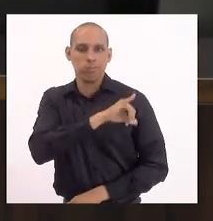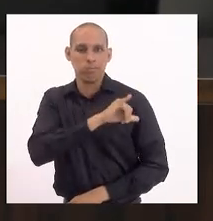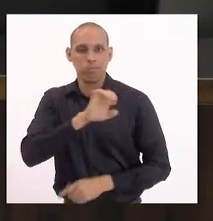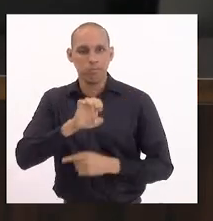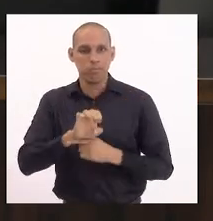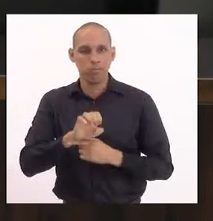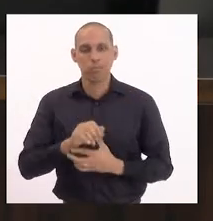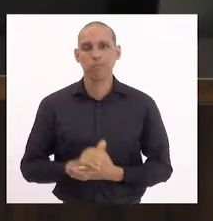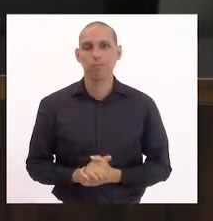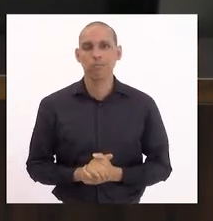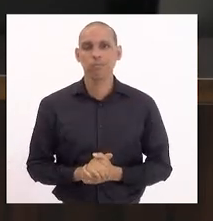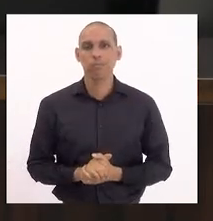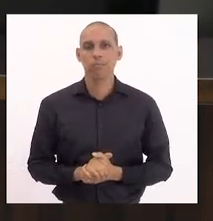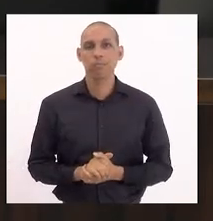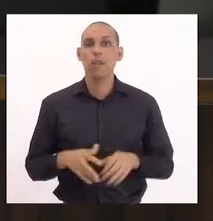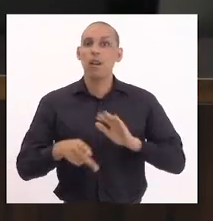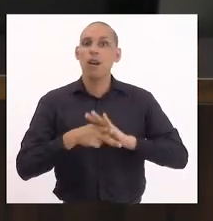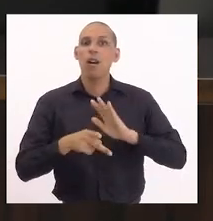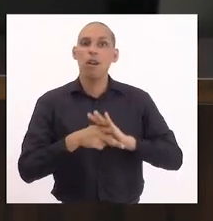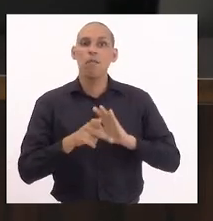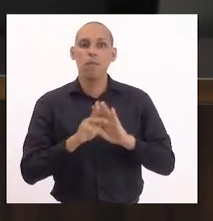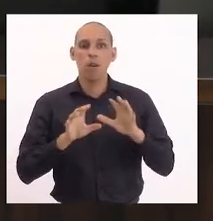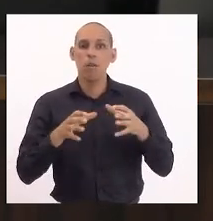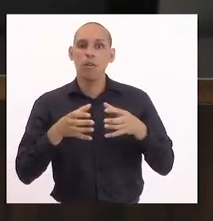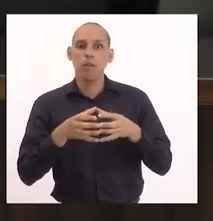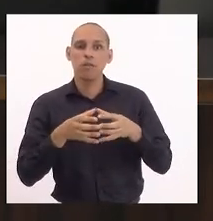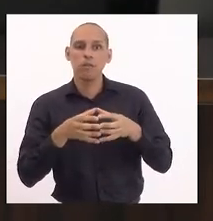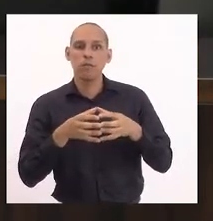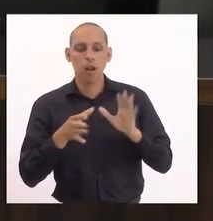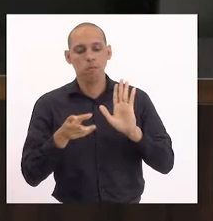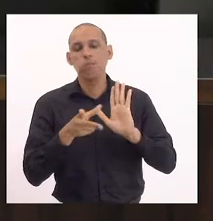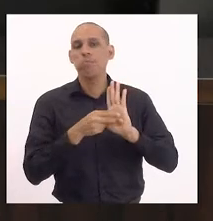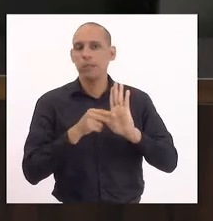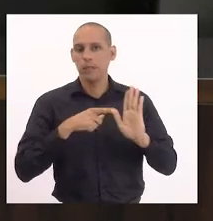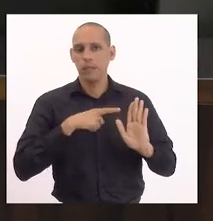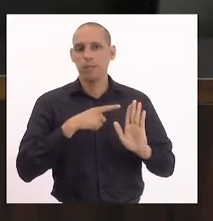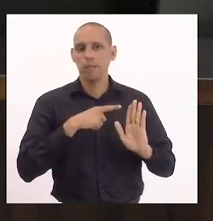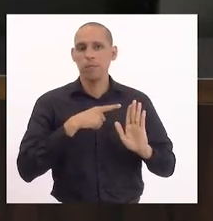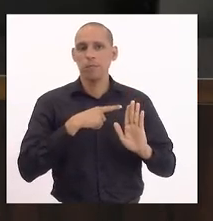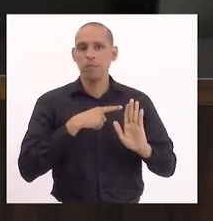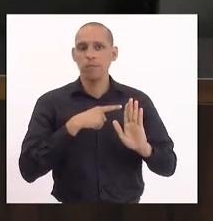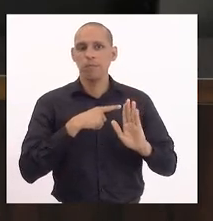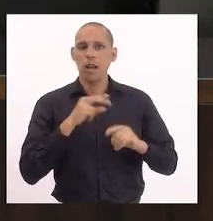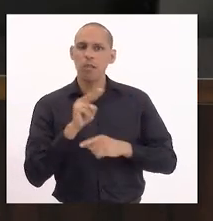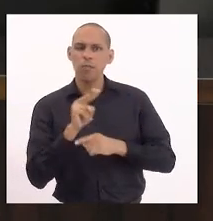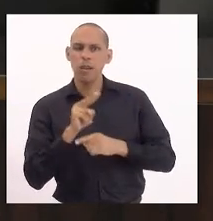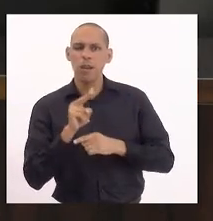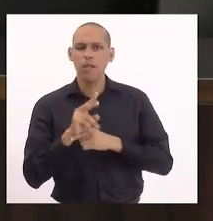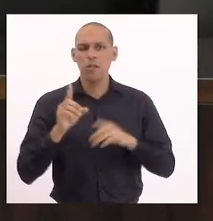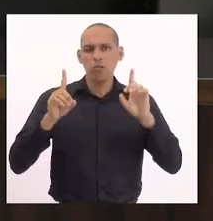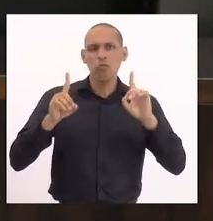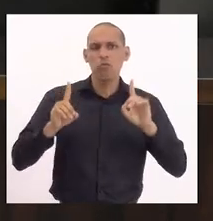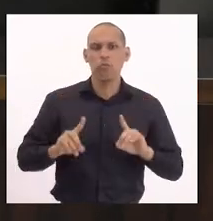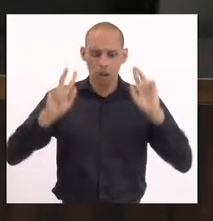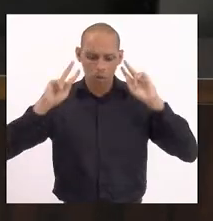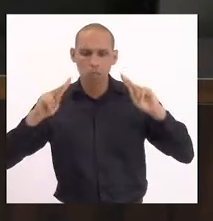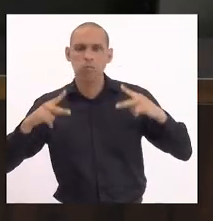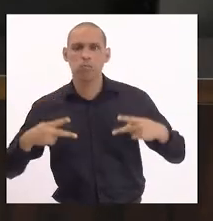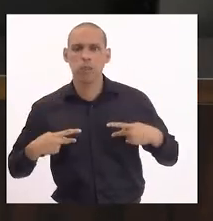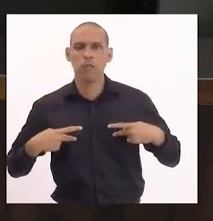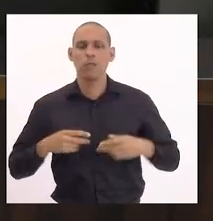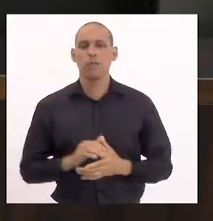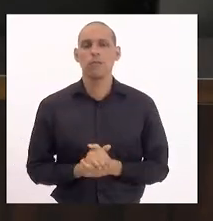pareceres da Comissão de Constituição e Justiça pela constitucionalidade com emendas, defesa dos direitos humanos e cidadania, favorável com as emendas da